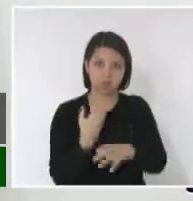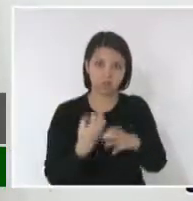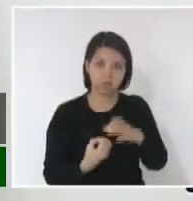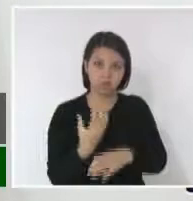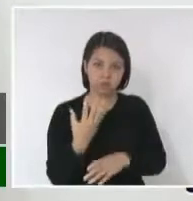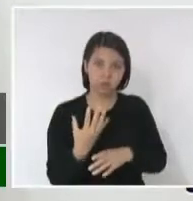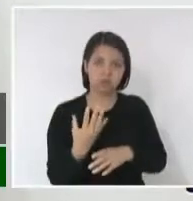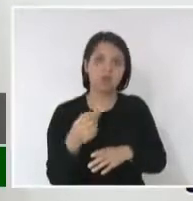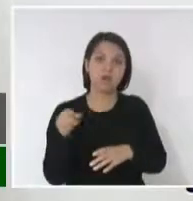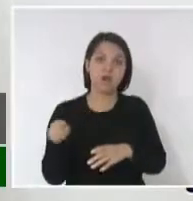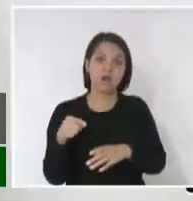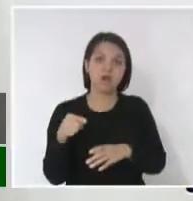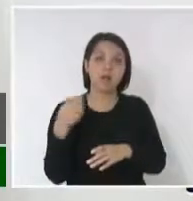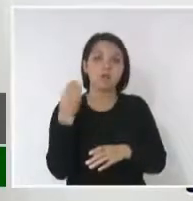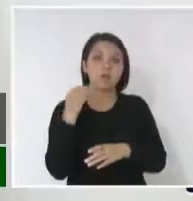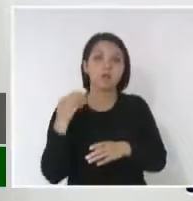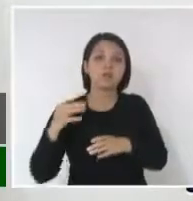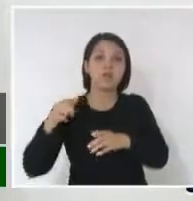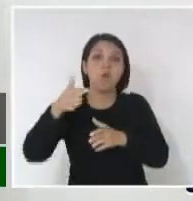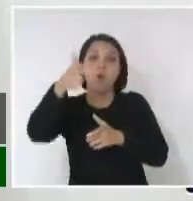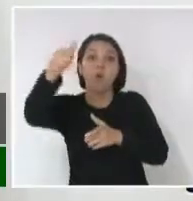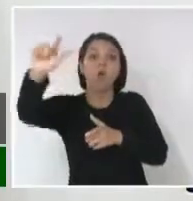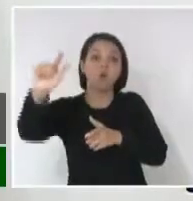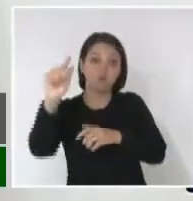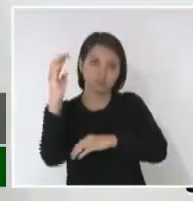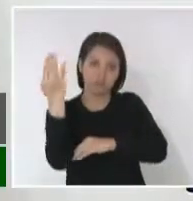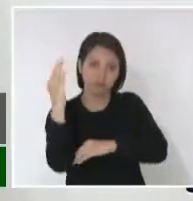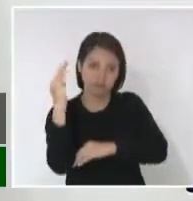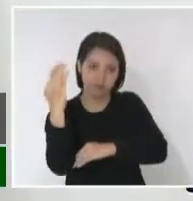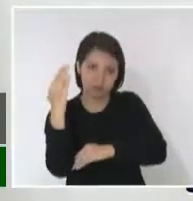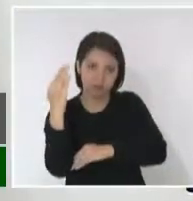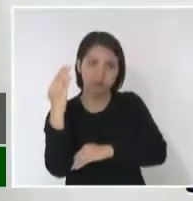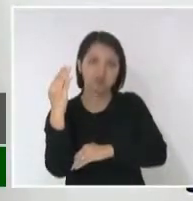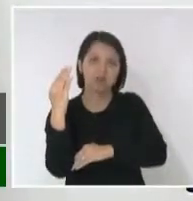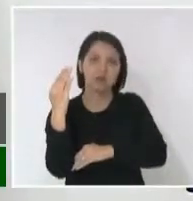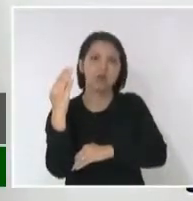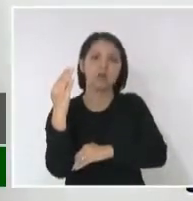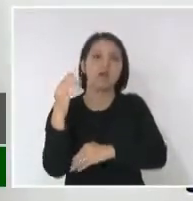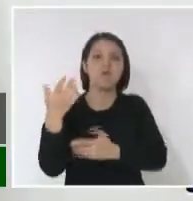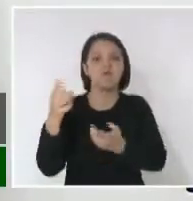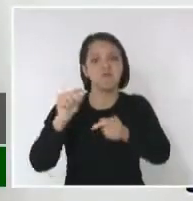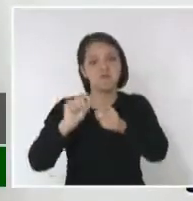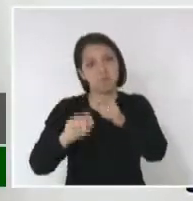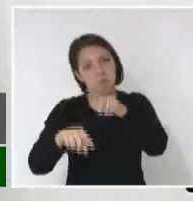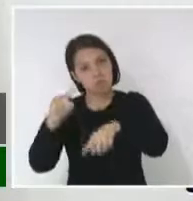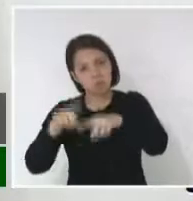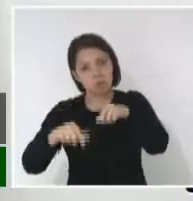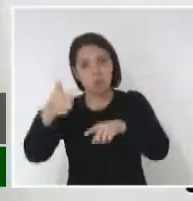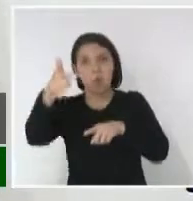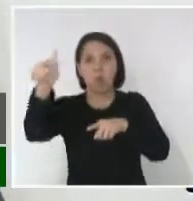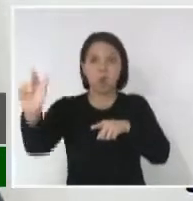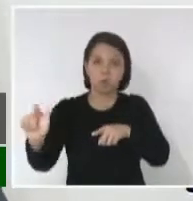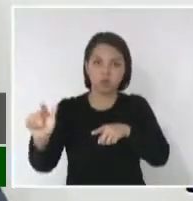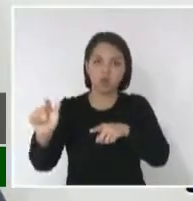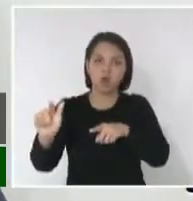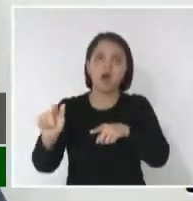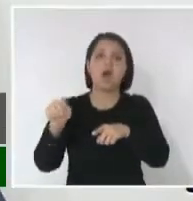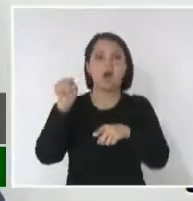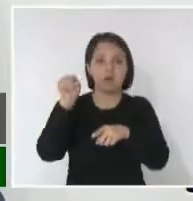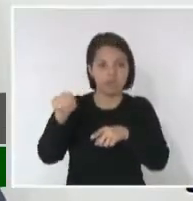outra madeira, ou seja, da madeira que é utilizada para fazer algum produto, e ainda consegue-se